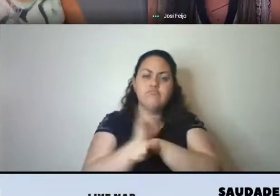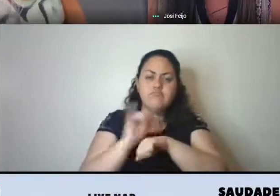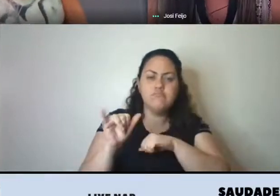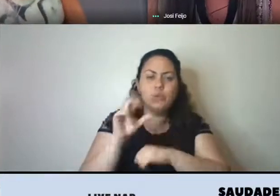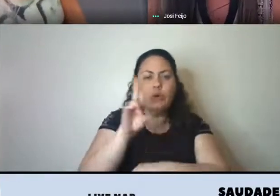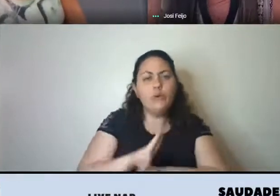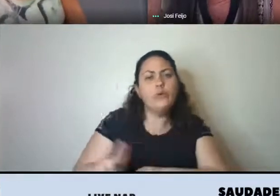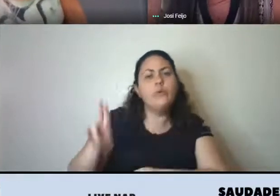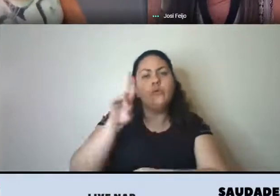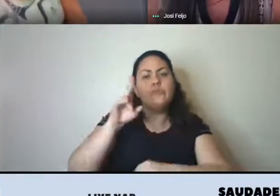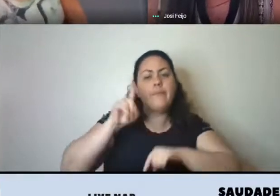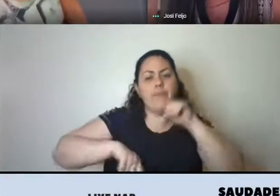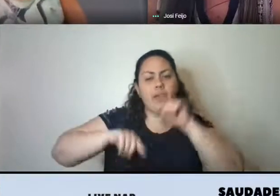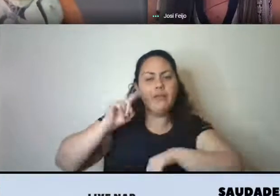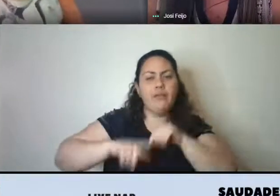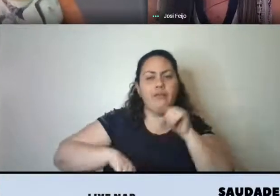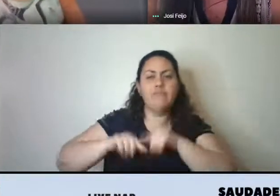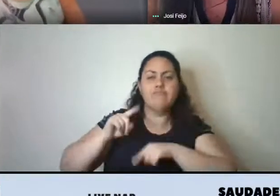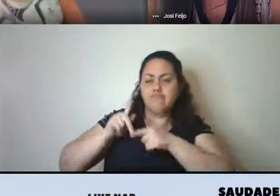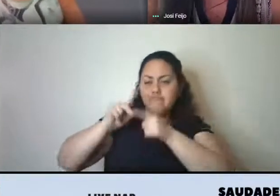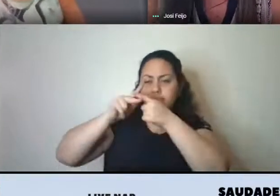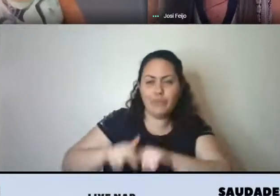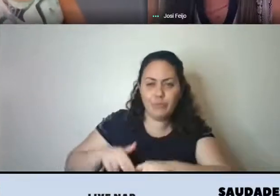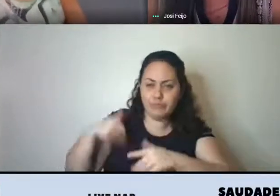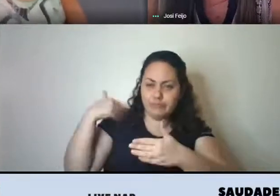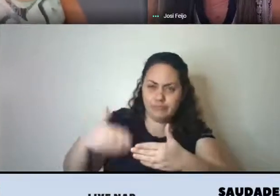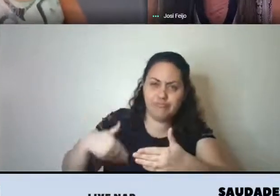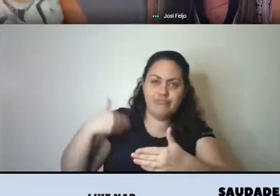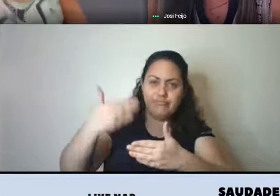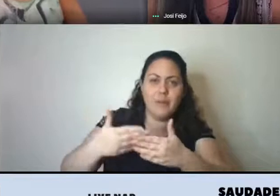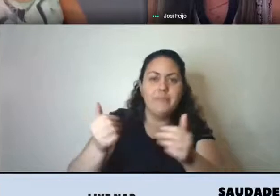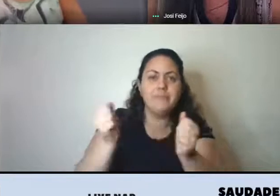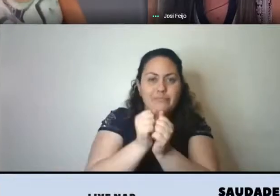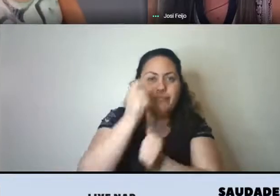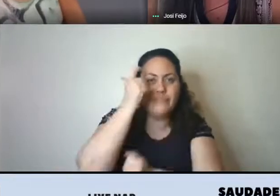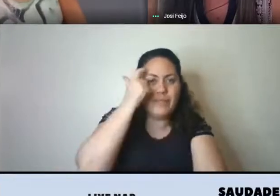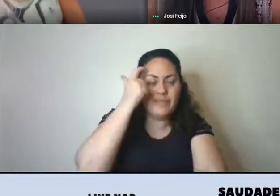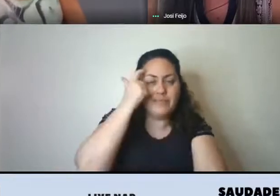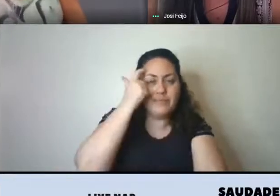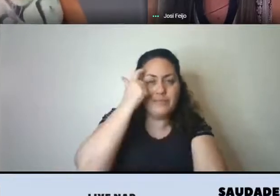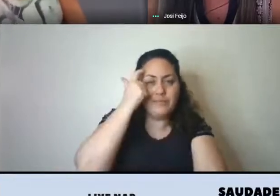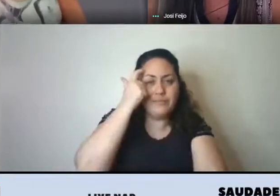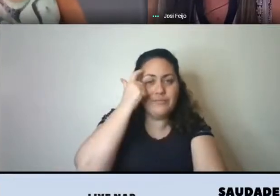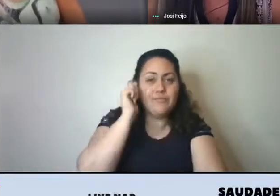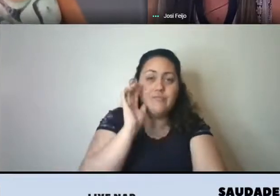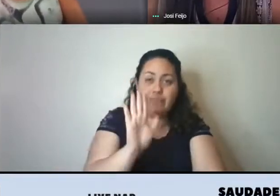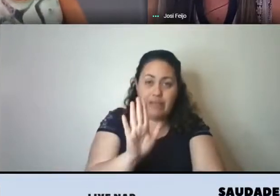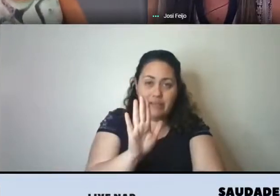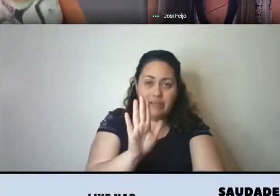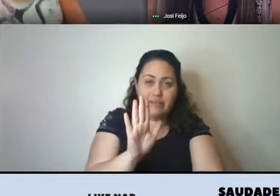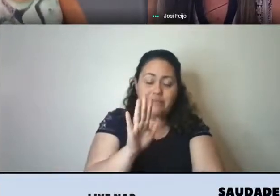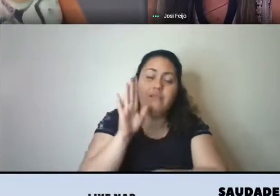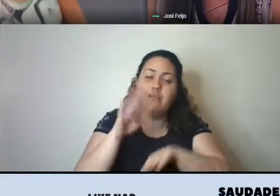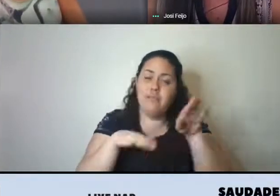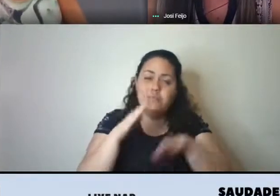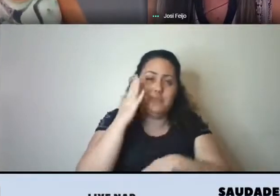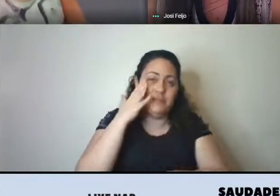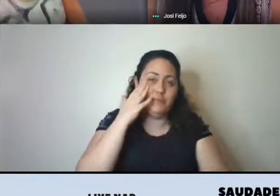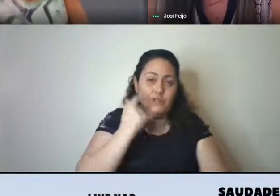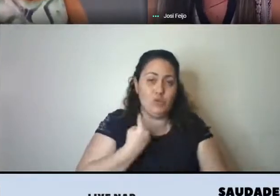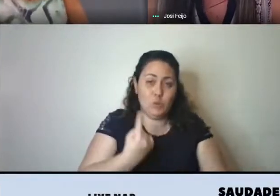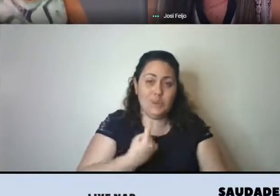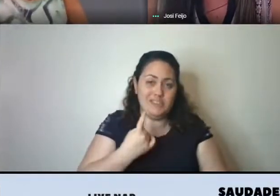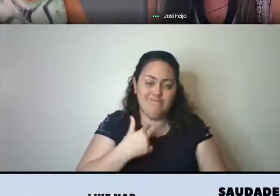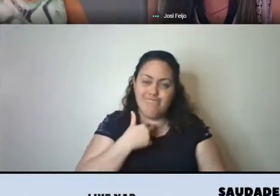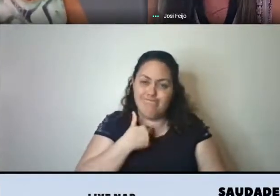gente vem trazendo e trabalhando, enfim, pensando junto, mas tem momentos em que a gente sabe que sozinho não dá, sozinho fica mais difícil, e